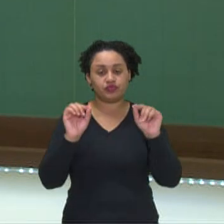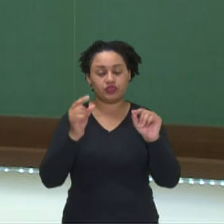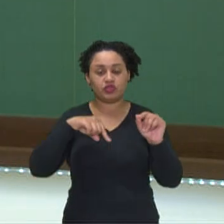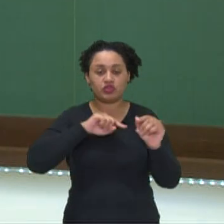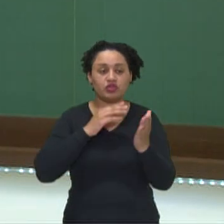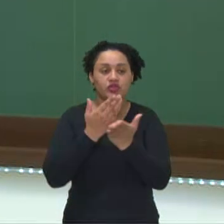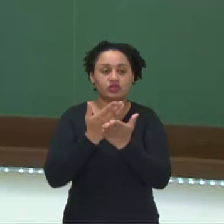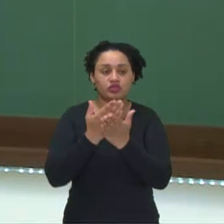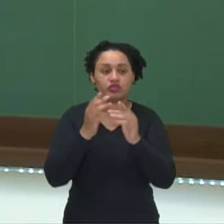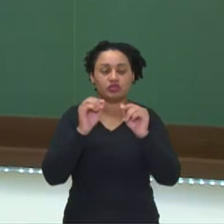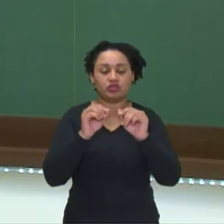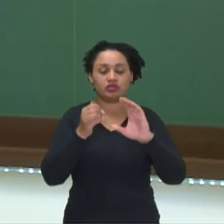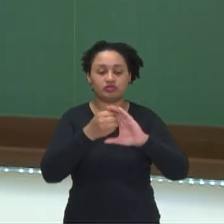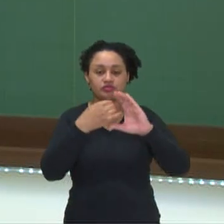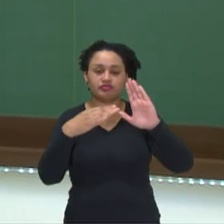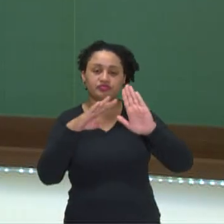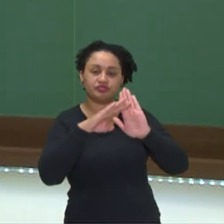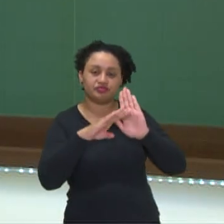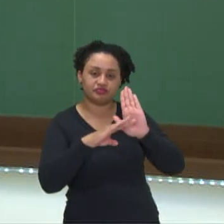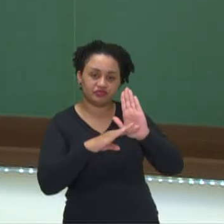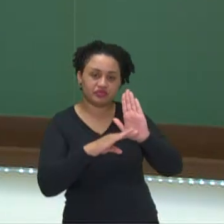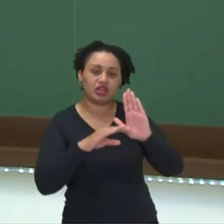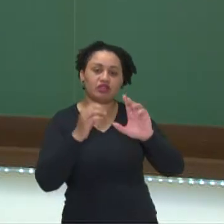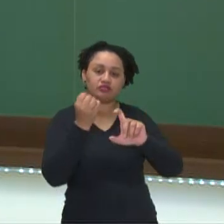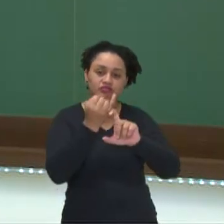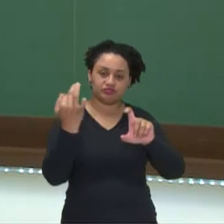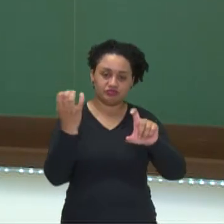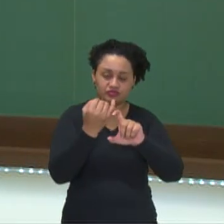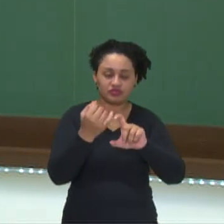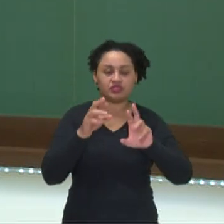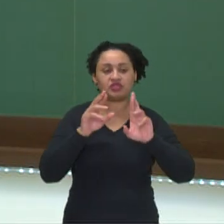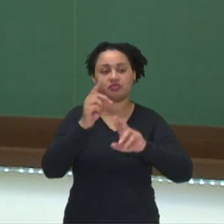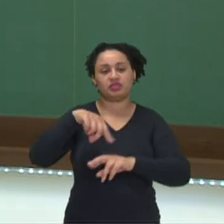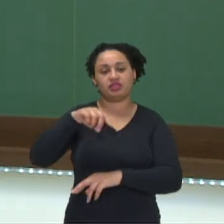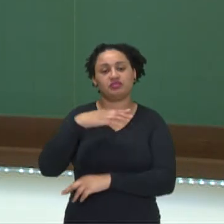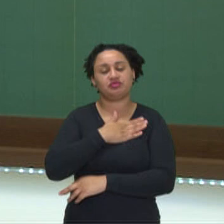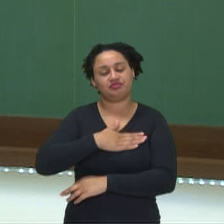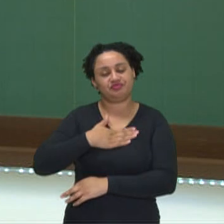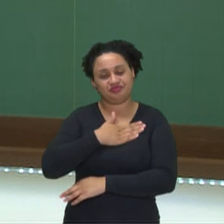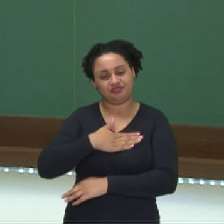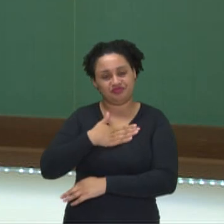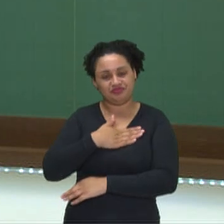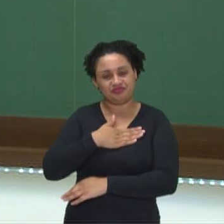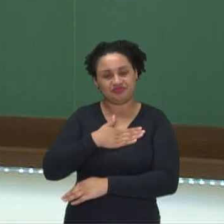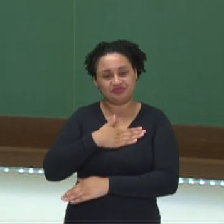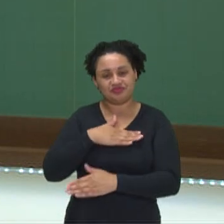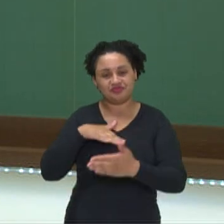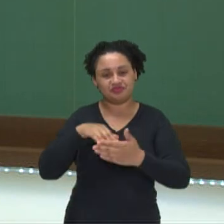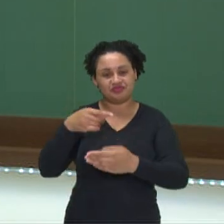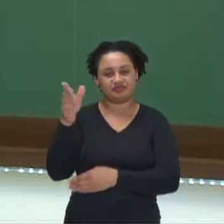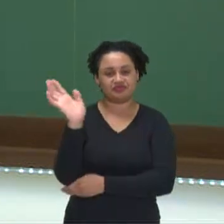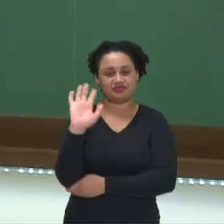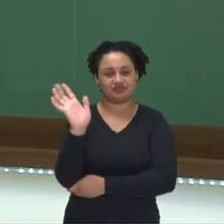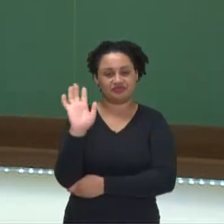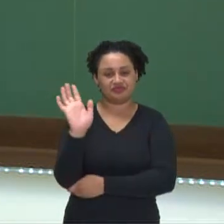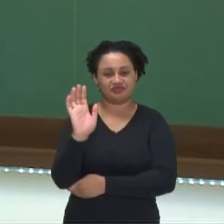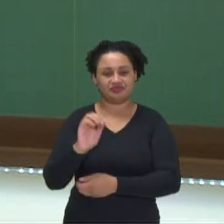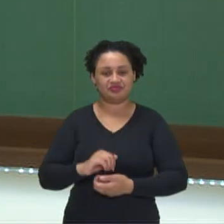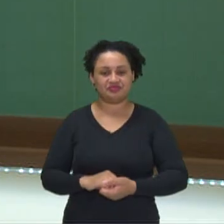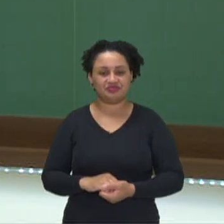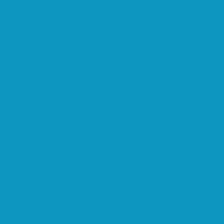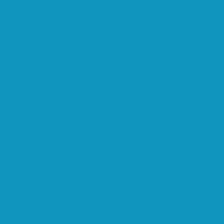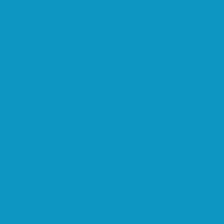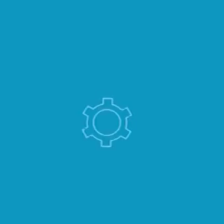nós falamos sobre as propriedades de potência. Eu espero que vocês tenham gostado e até breve!